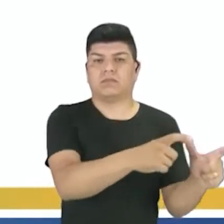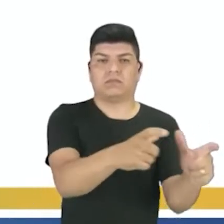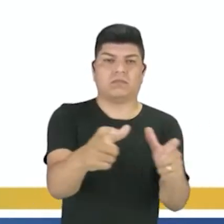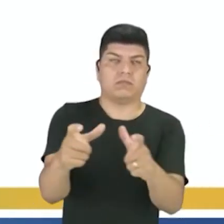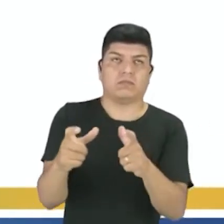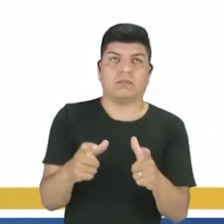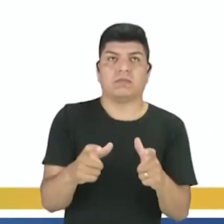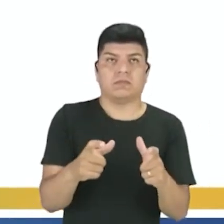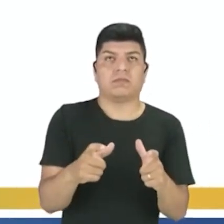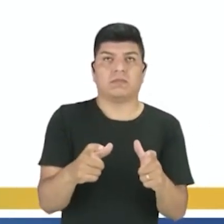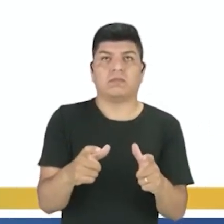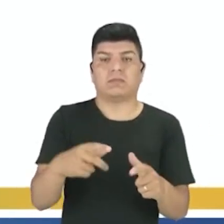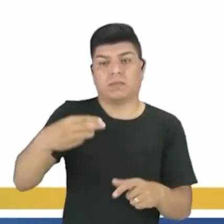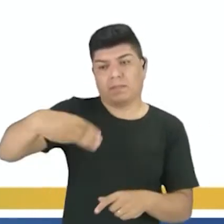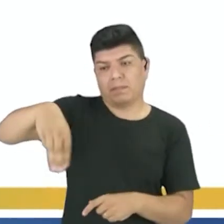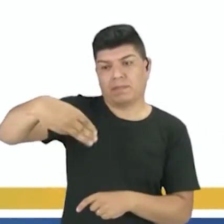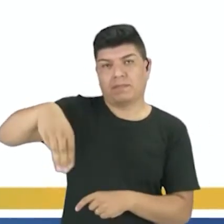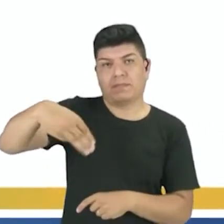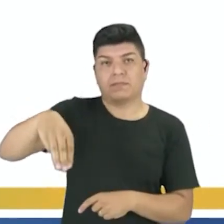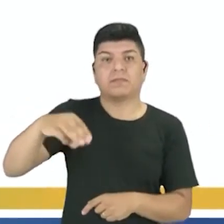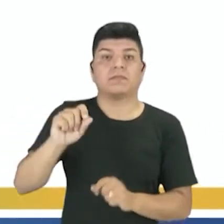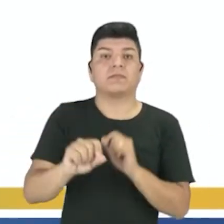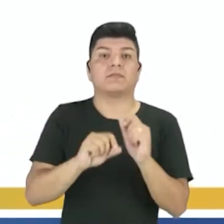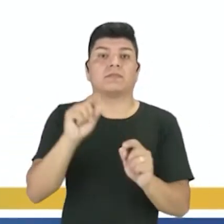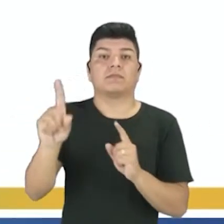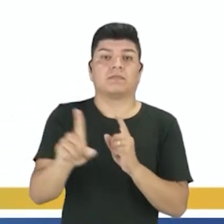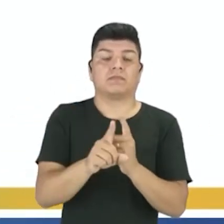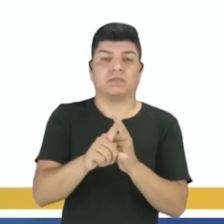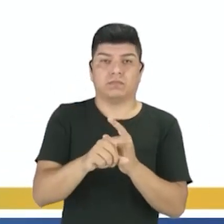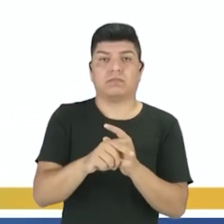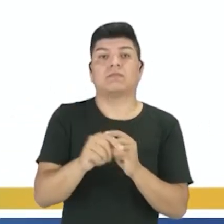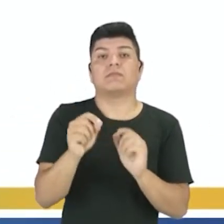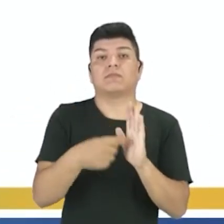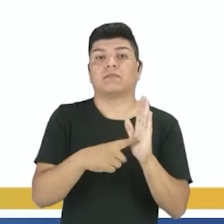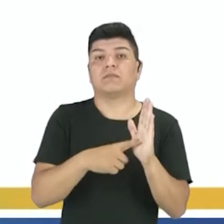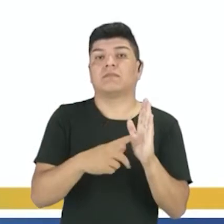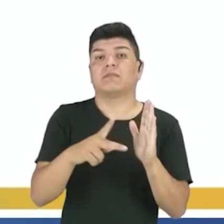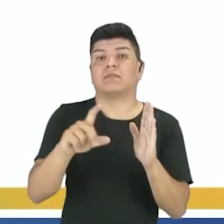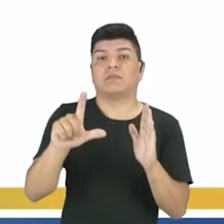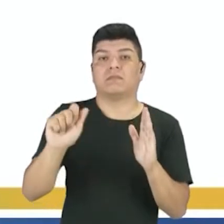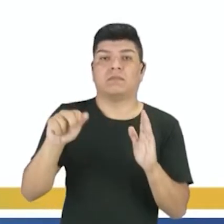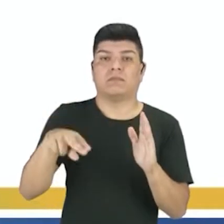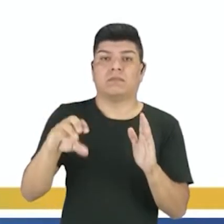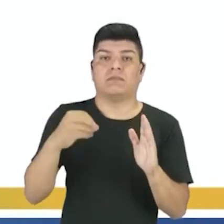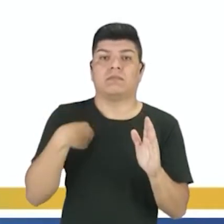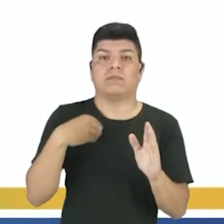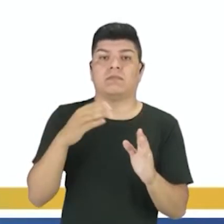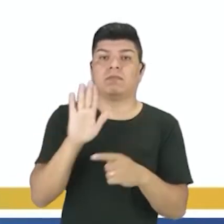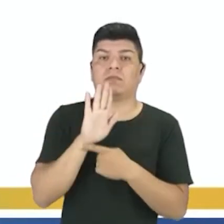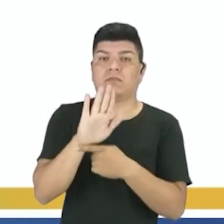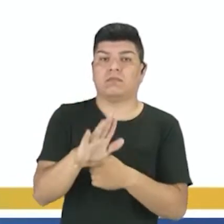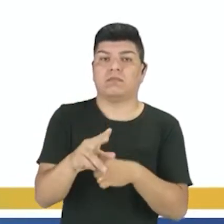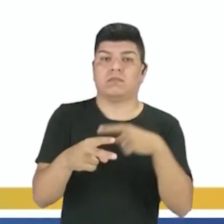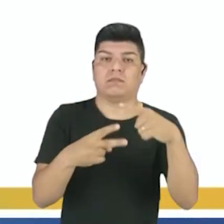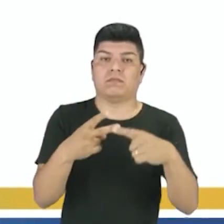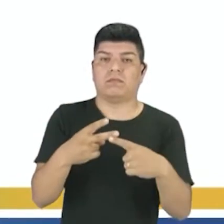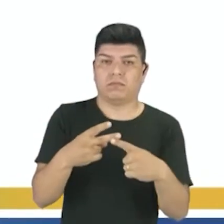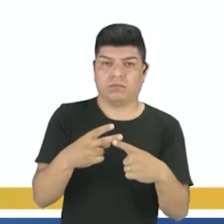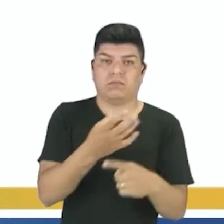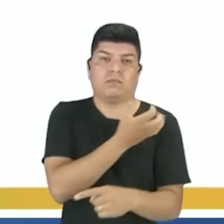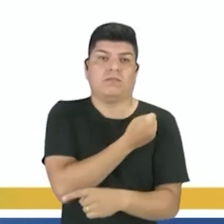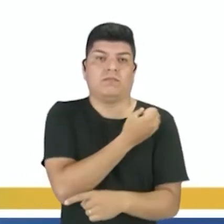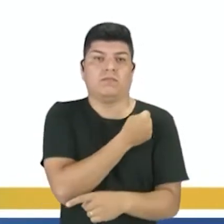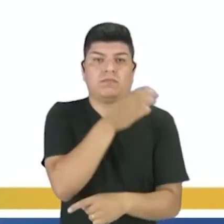planisfério. Em matemática, a localização de pontos no plano é feita com o auxílio de duas retas